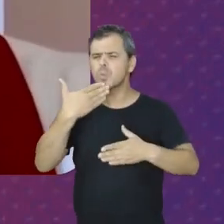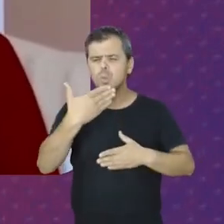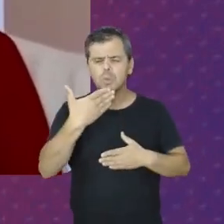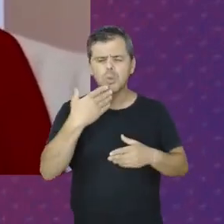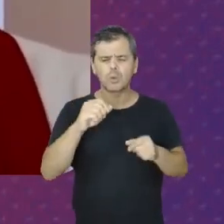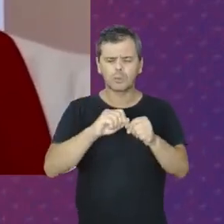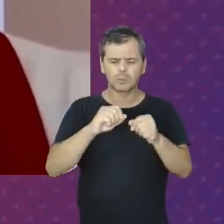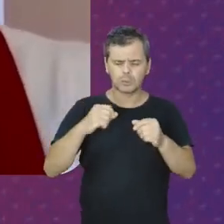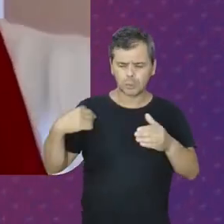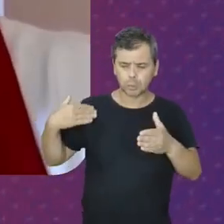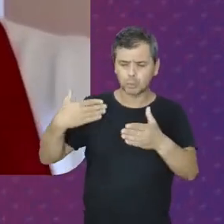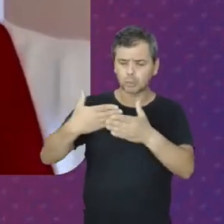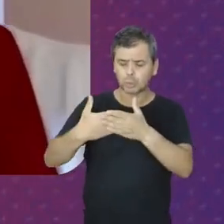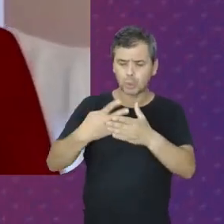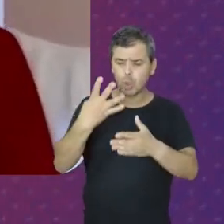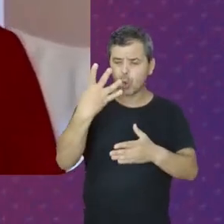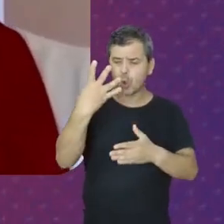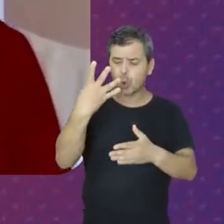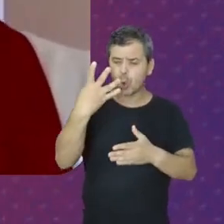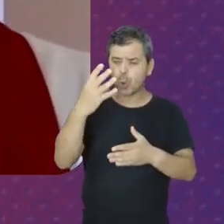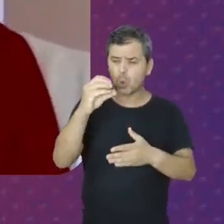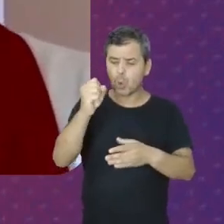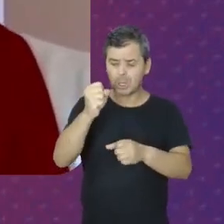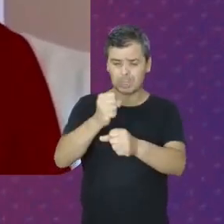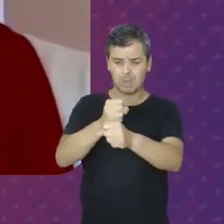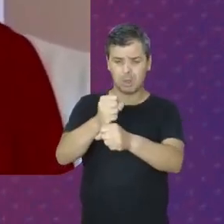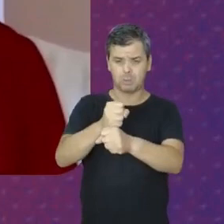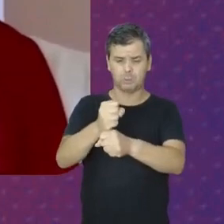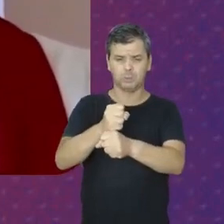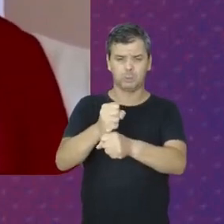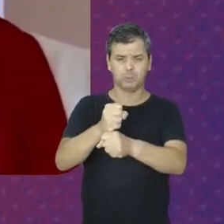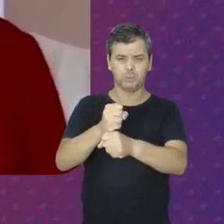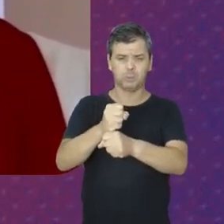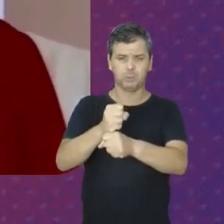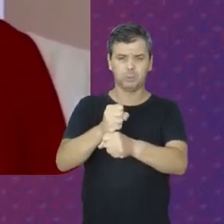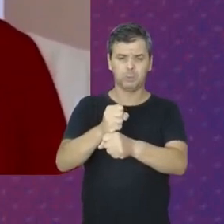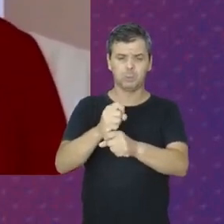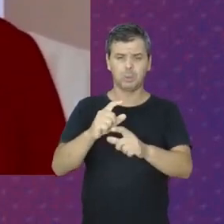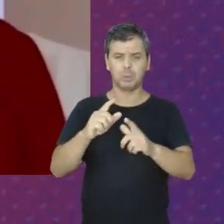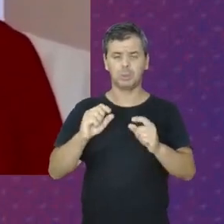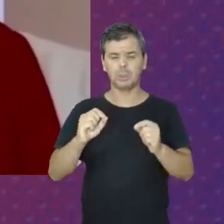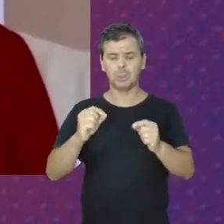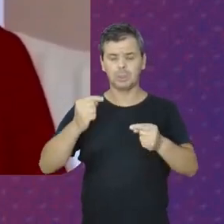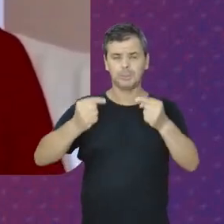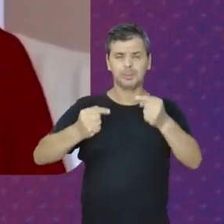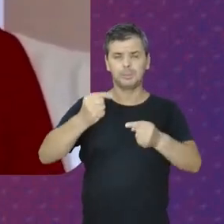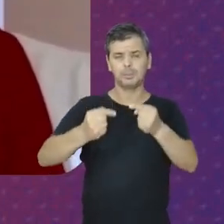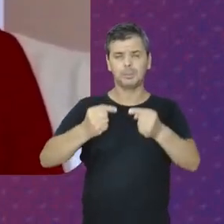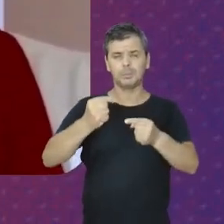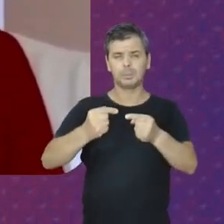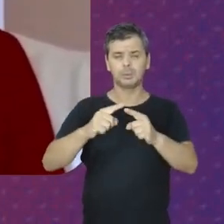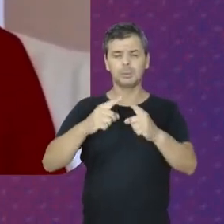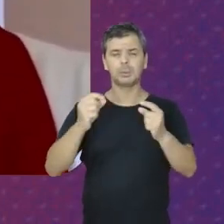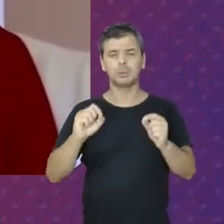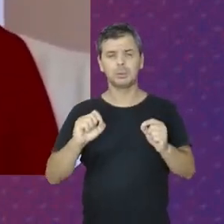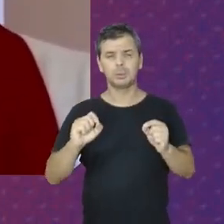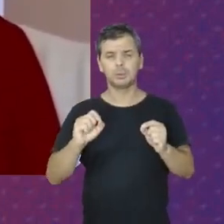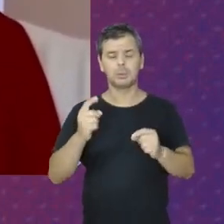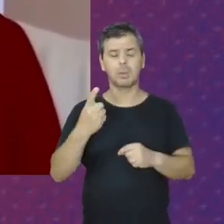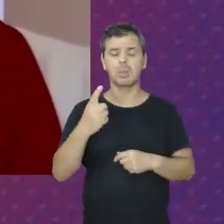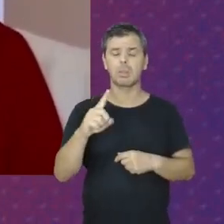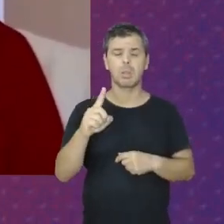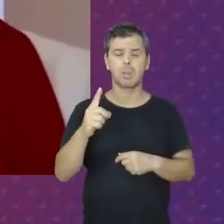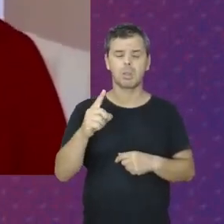feito durante esses últimos 40 anos das políticas em que